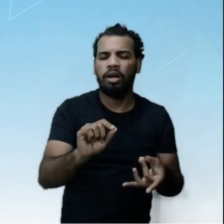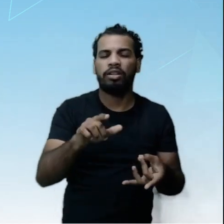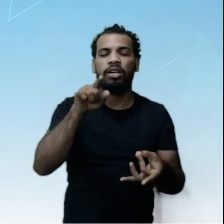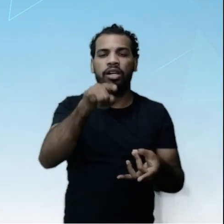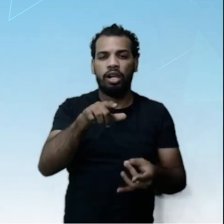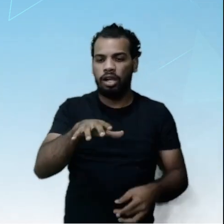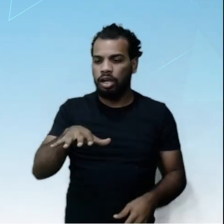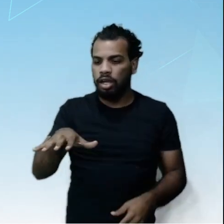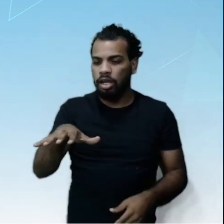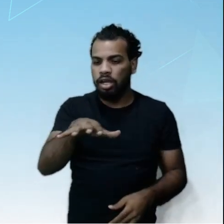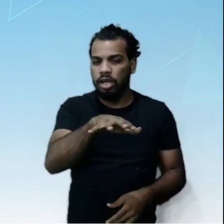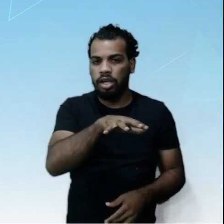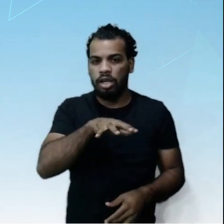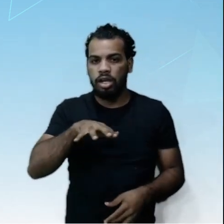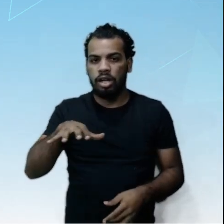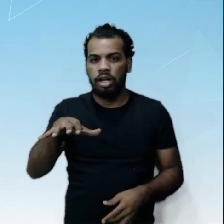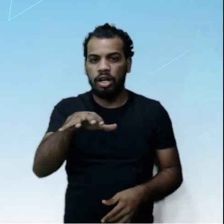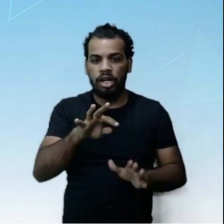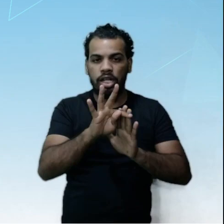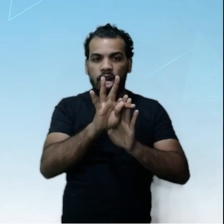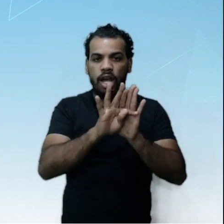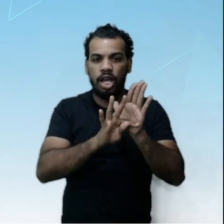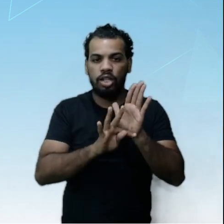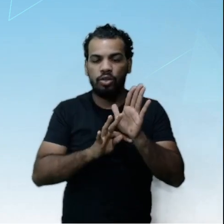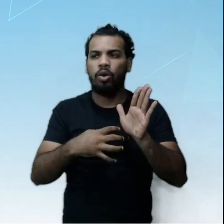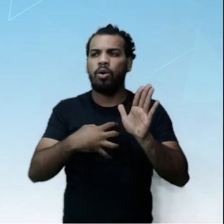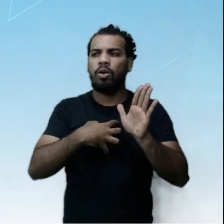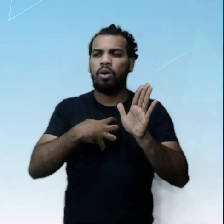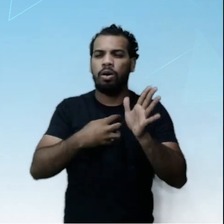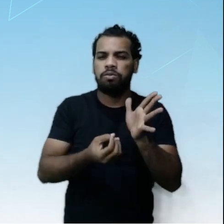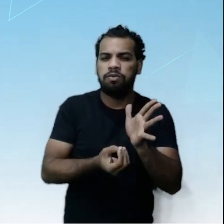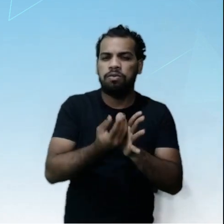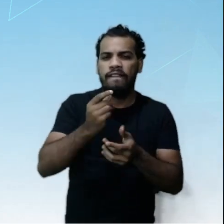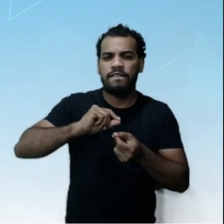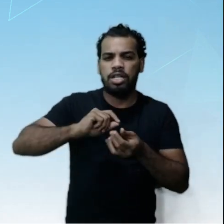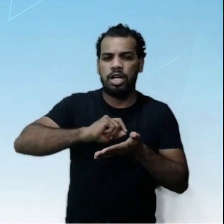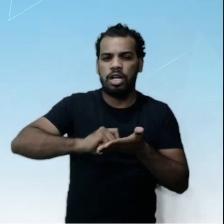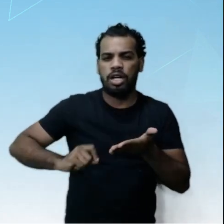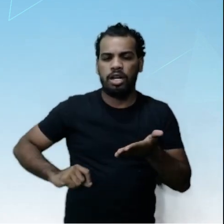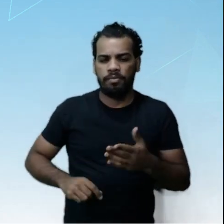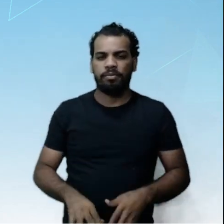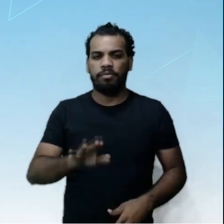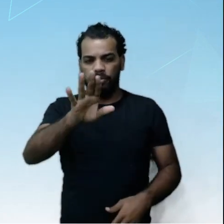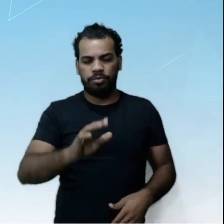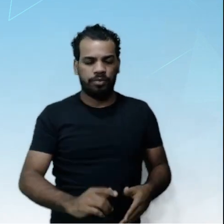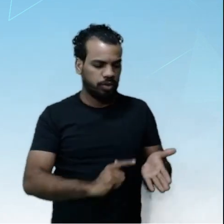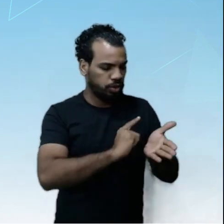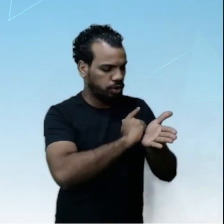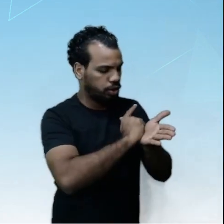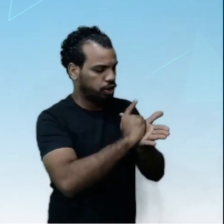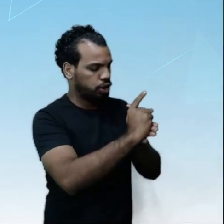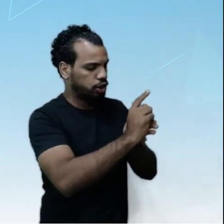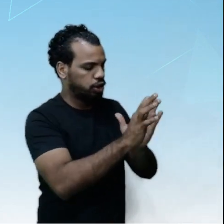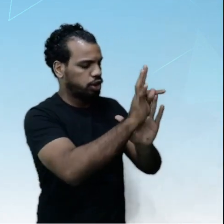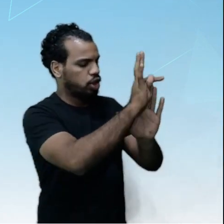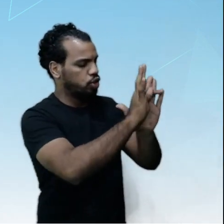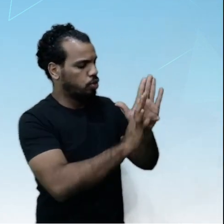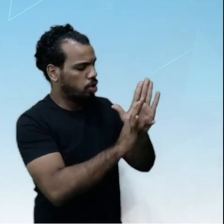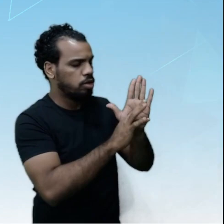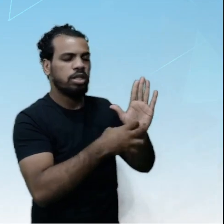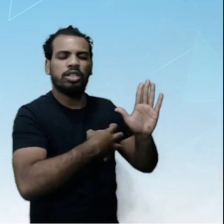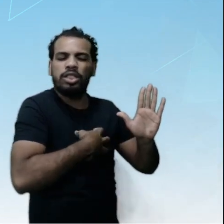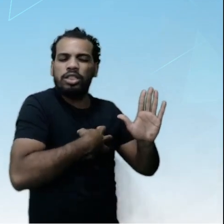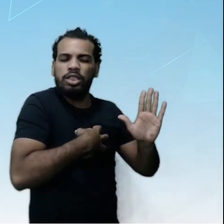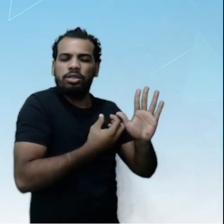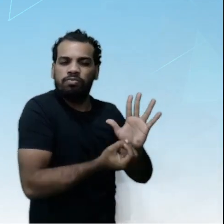situação de produção do texto. Então prestem bem atenção. Gênero textual, ele surge da